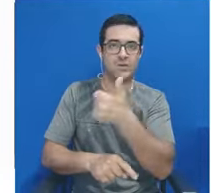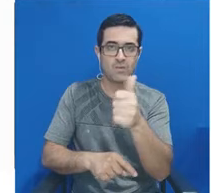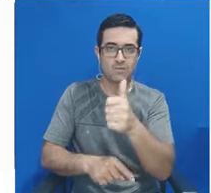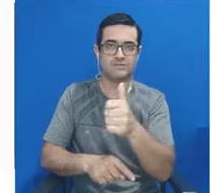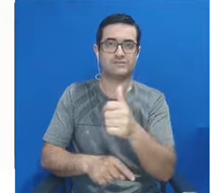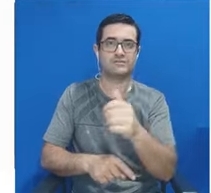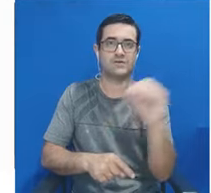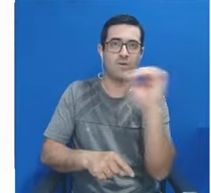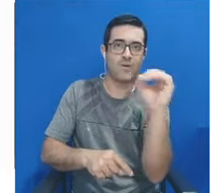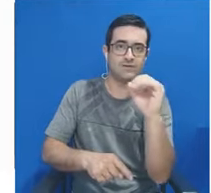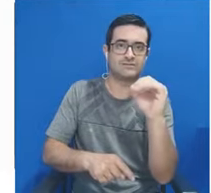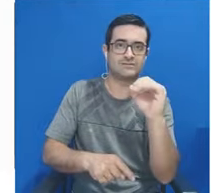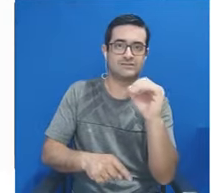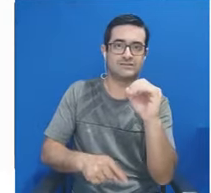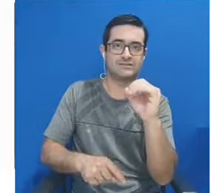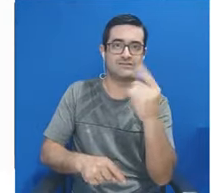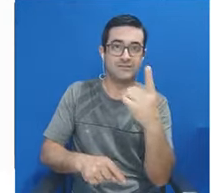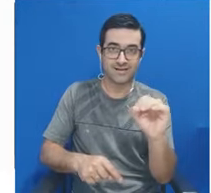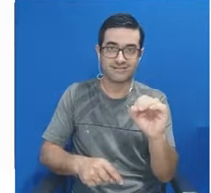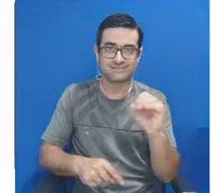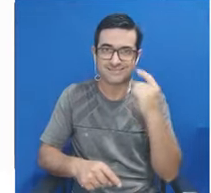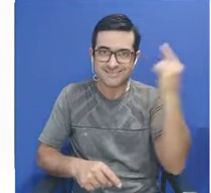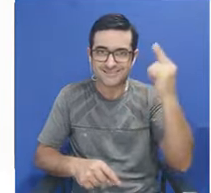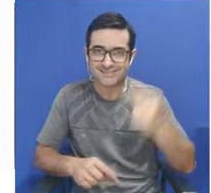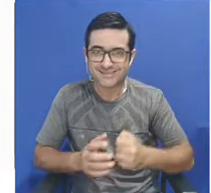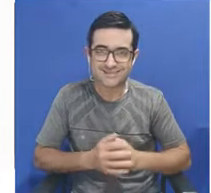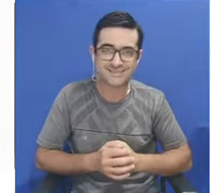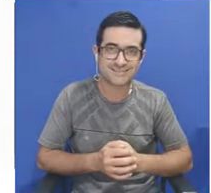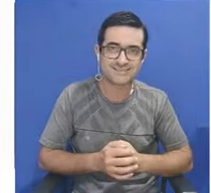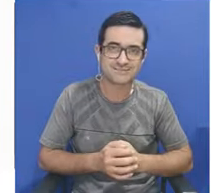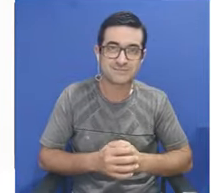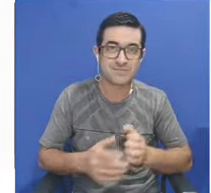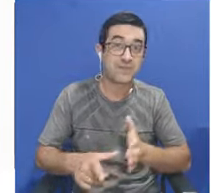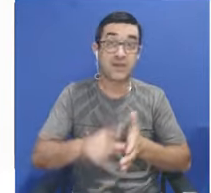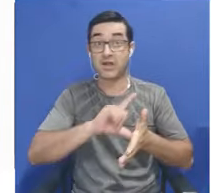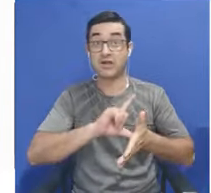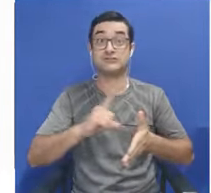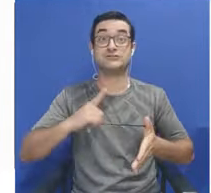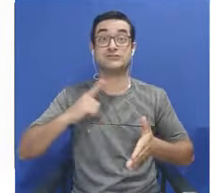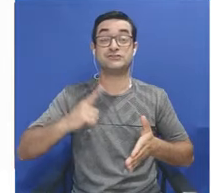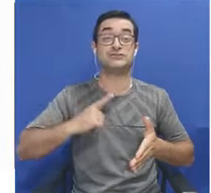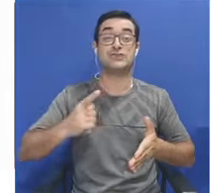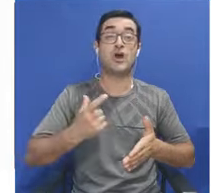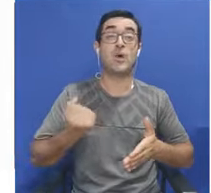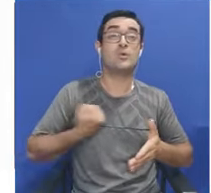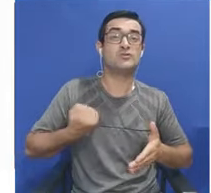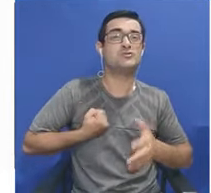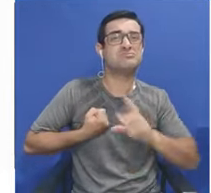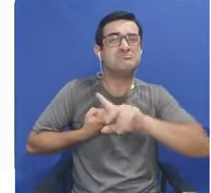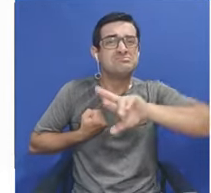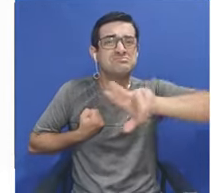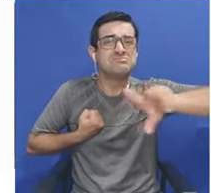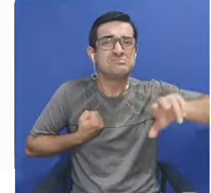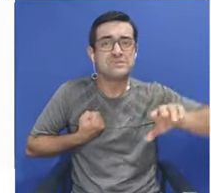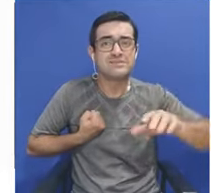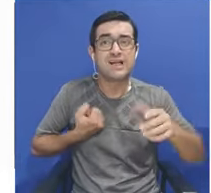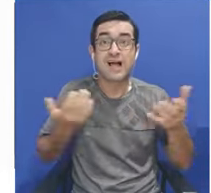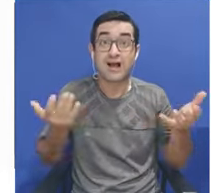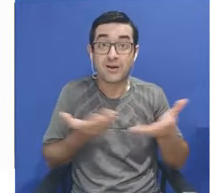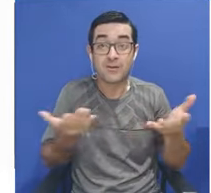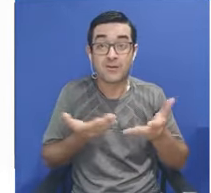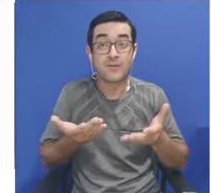números meio estranhos, agora eu vou pegar o número e dizer que a minha amostra é de 100 gramas. Porque aí eu vou ter exatamente o